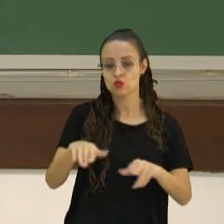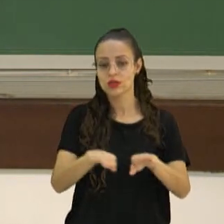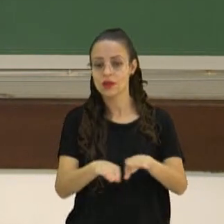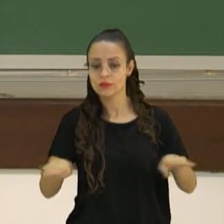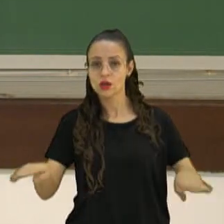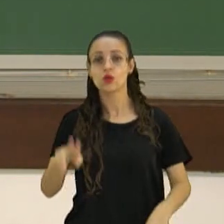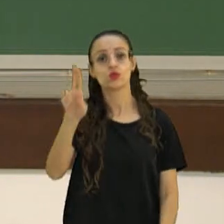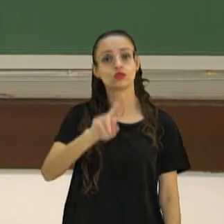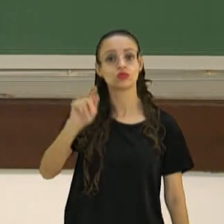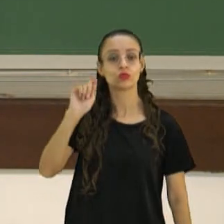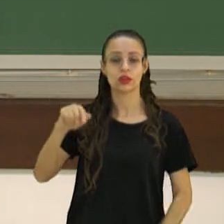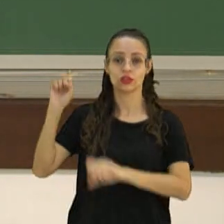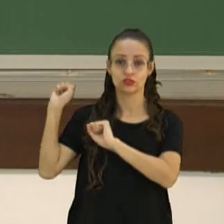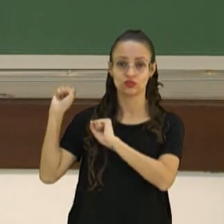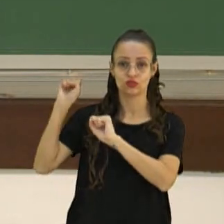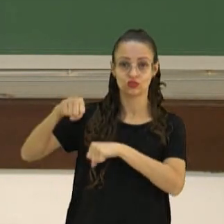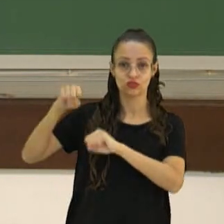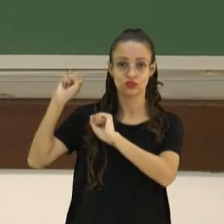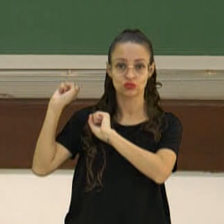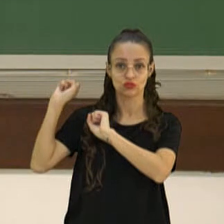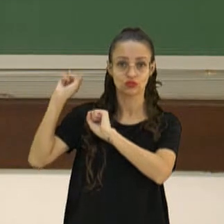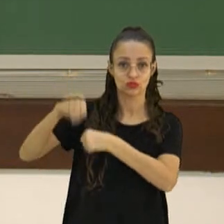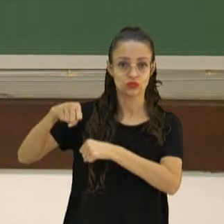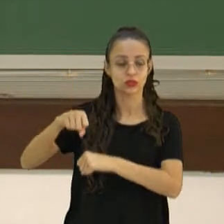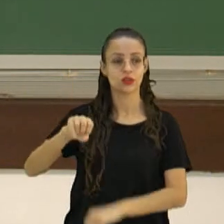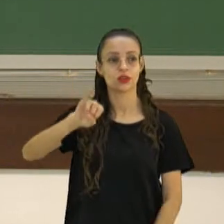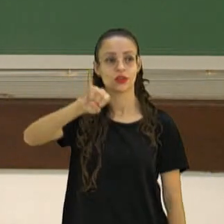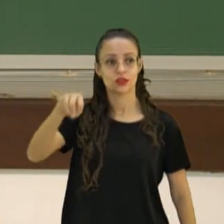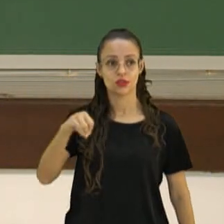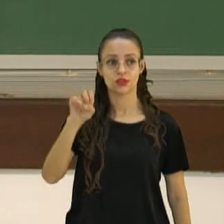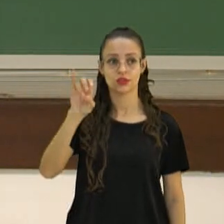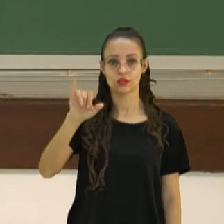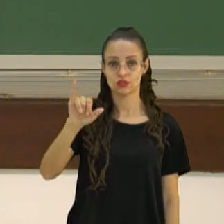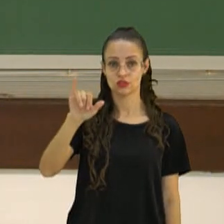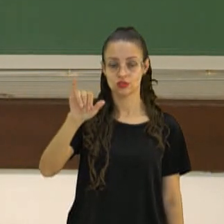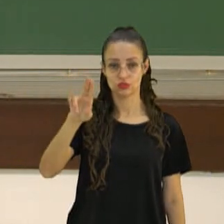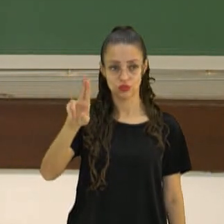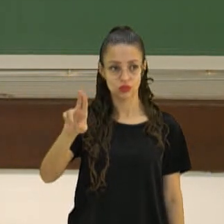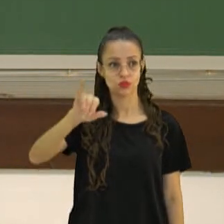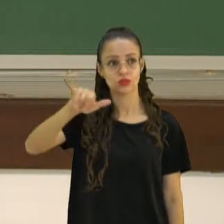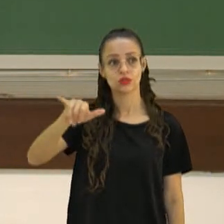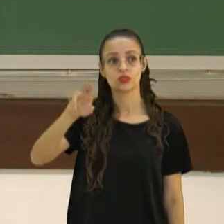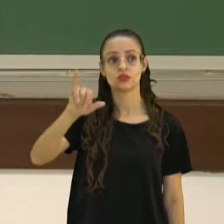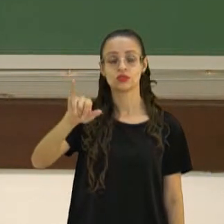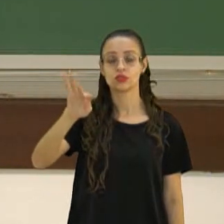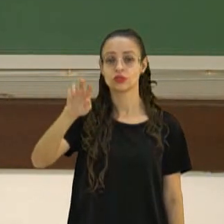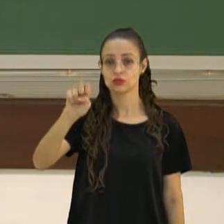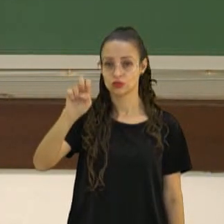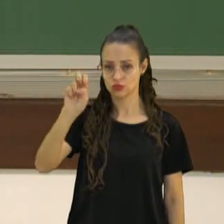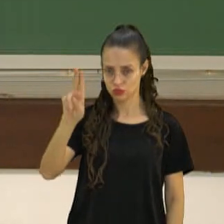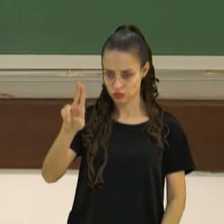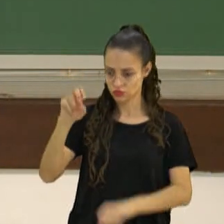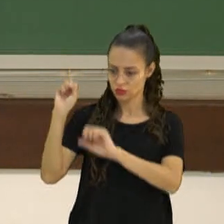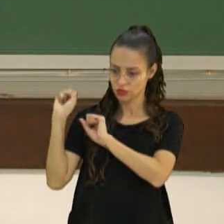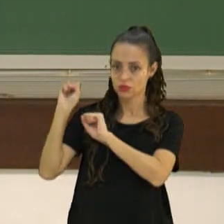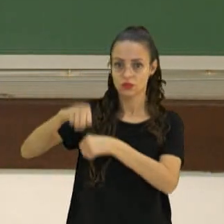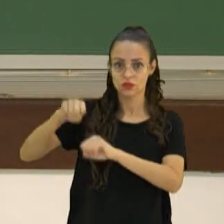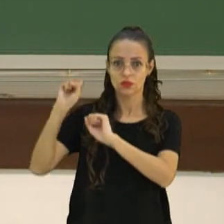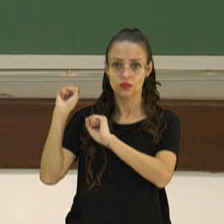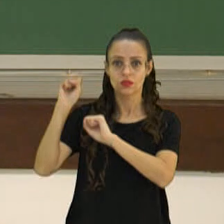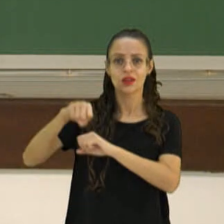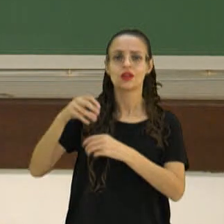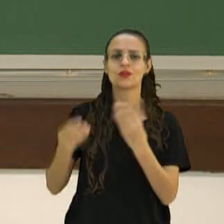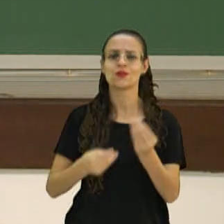utilizar muito o jiu-jitsu brasileiro, né, como nós vimos, a ideia da modalidade surgiu da eficiência,